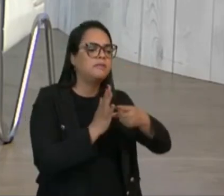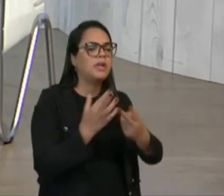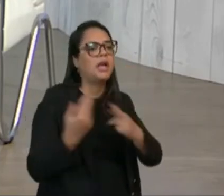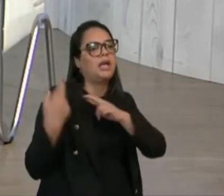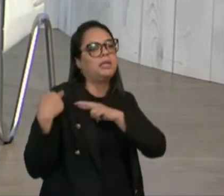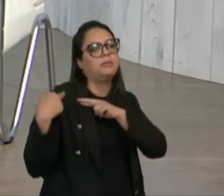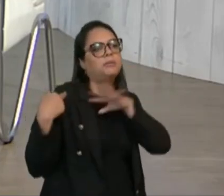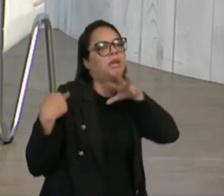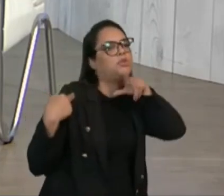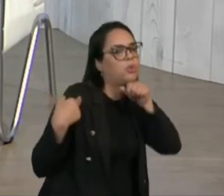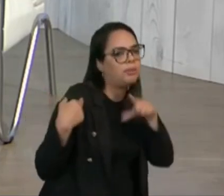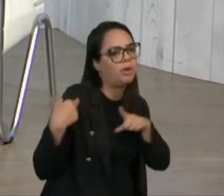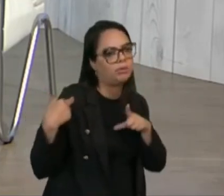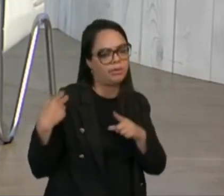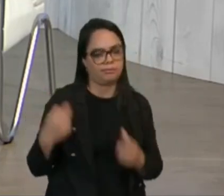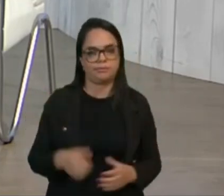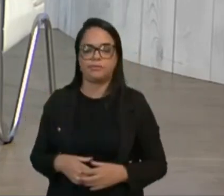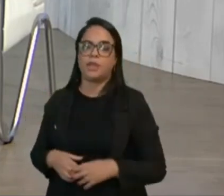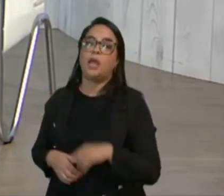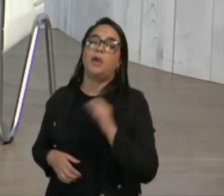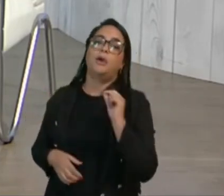animal. Primeira coisa,